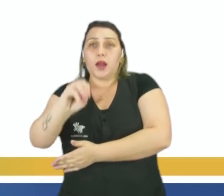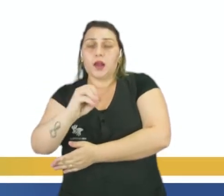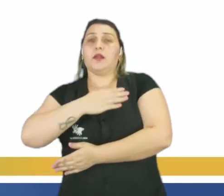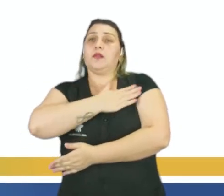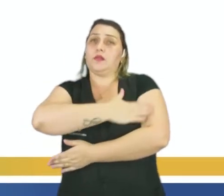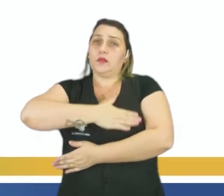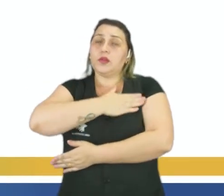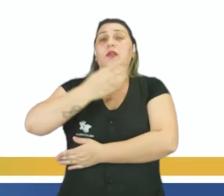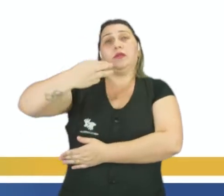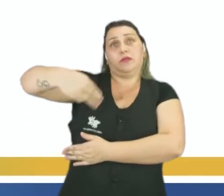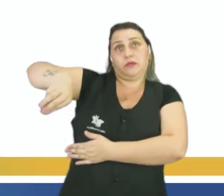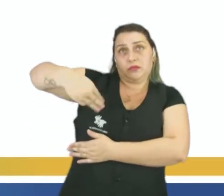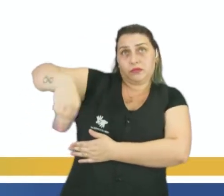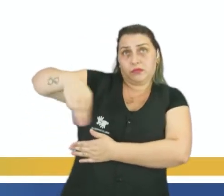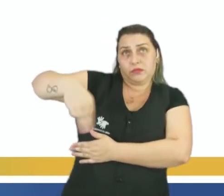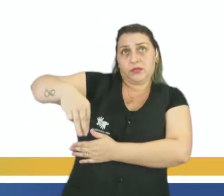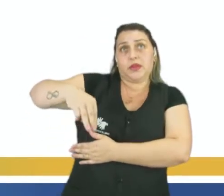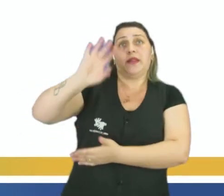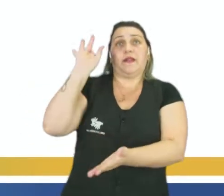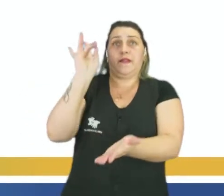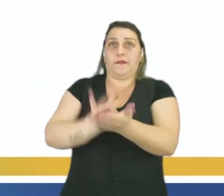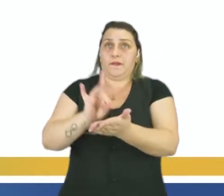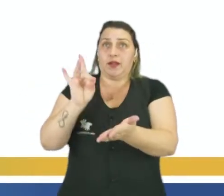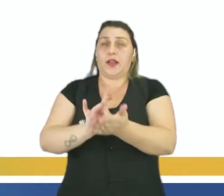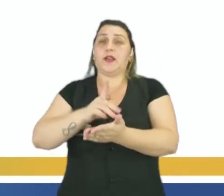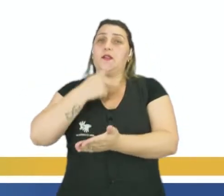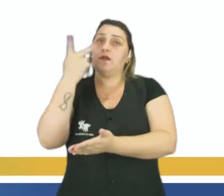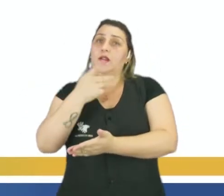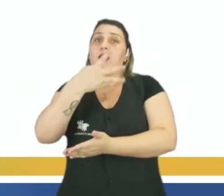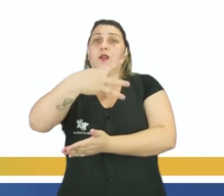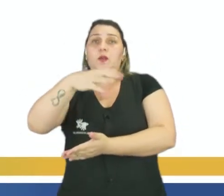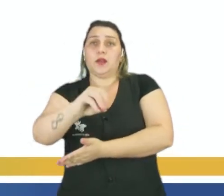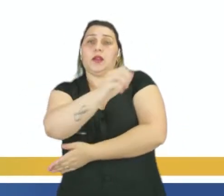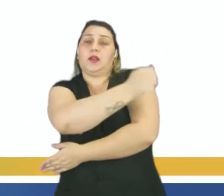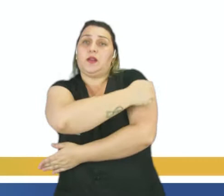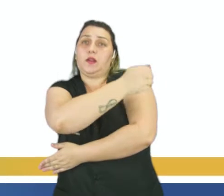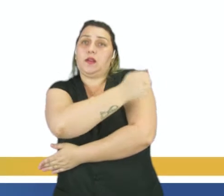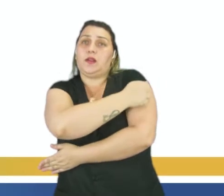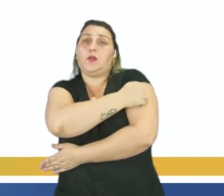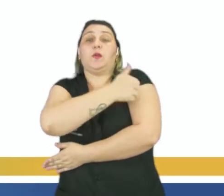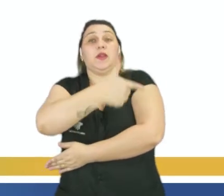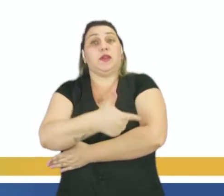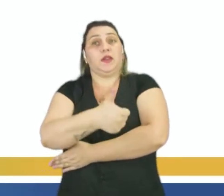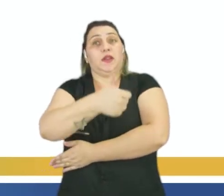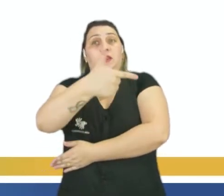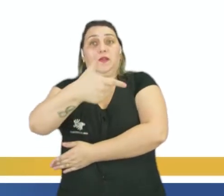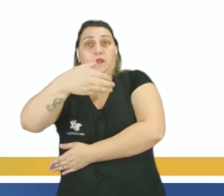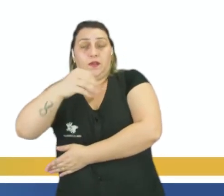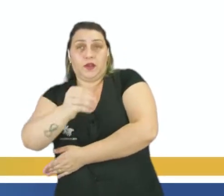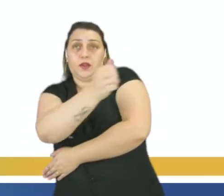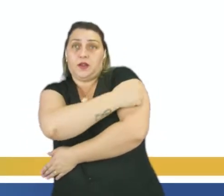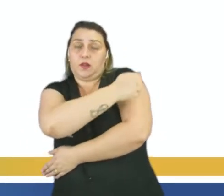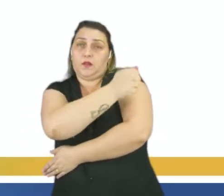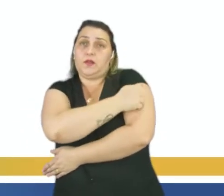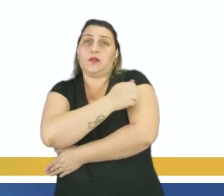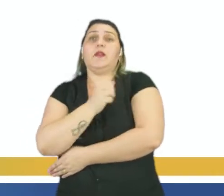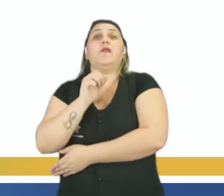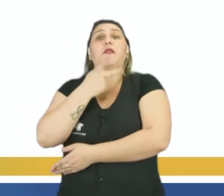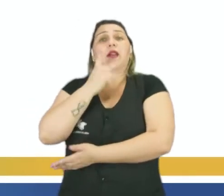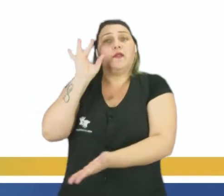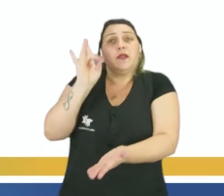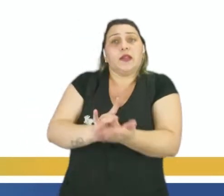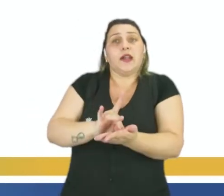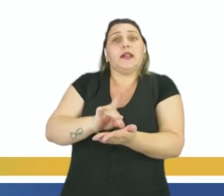gostar de matemática. Na verdade, ao falar de 40 alunos dos 120 alunos, estamos afirmando